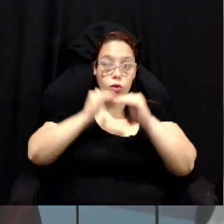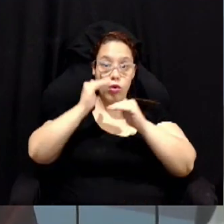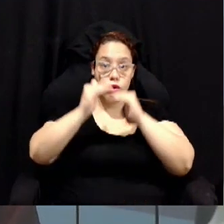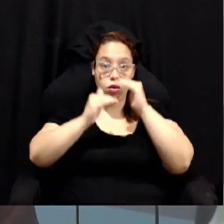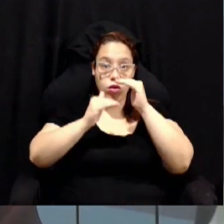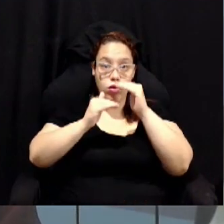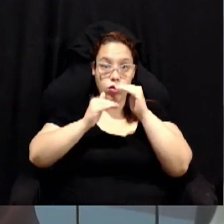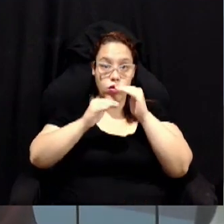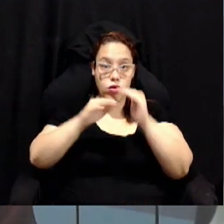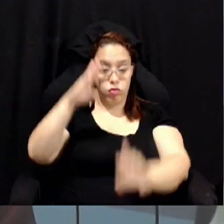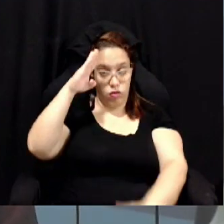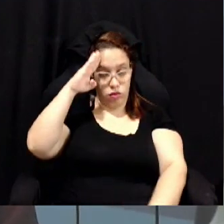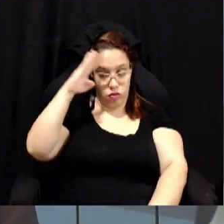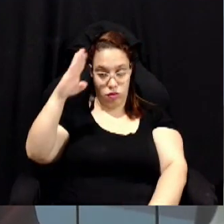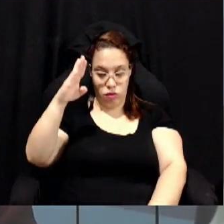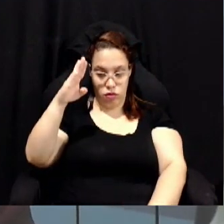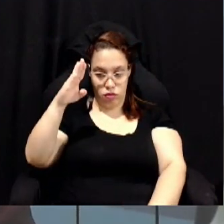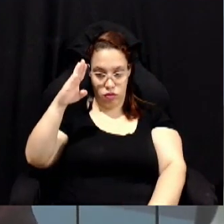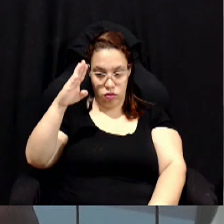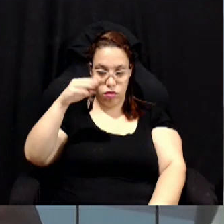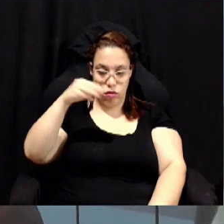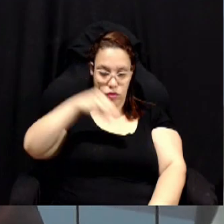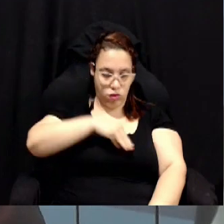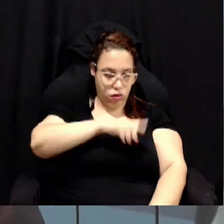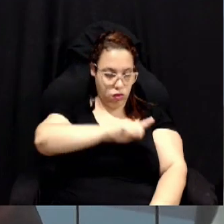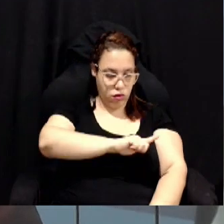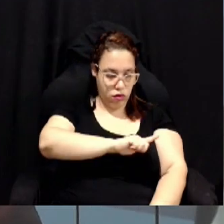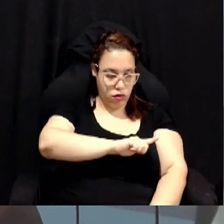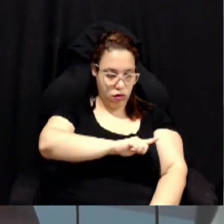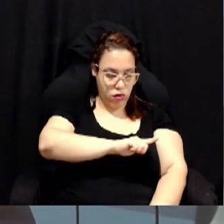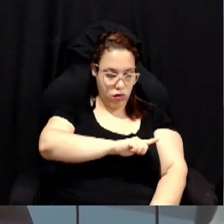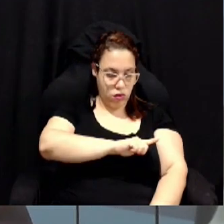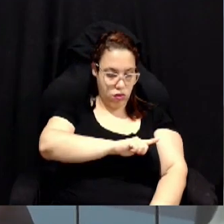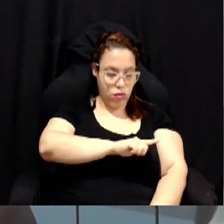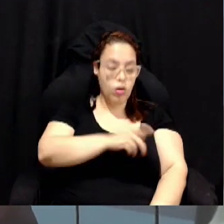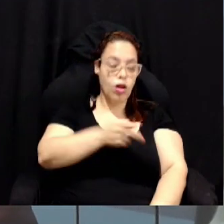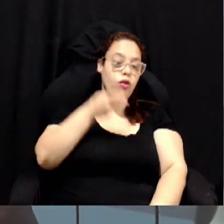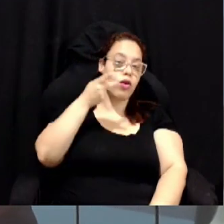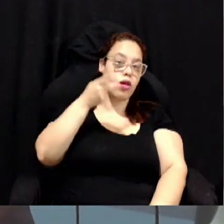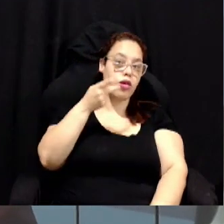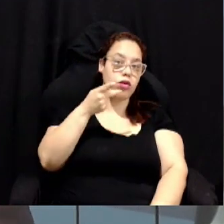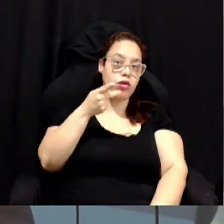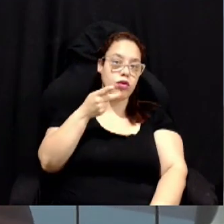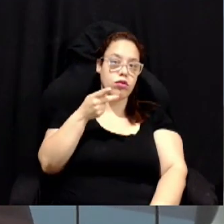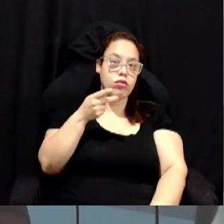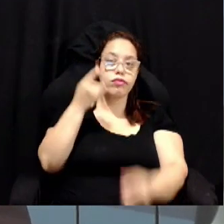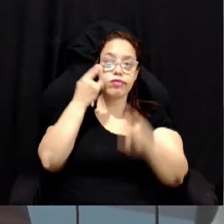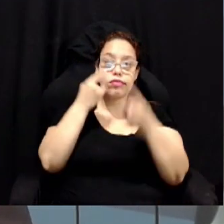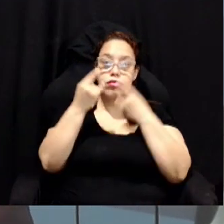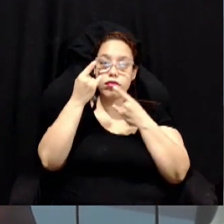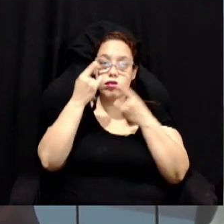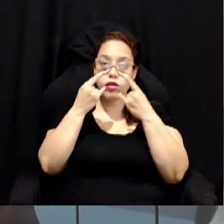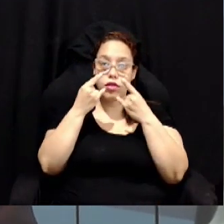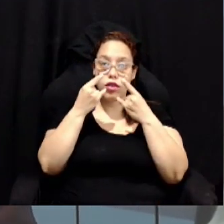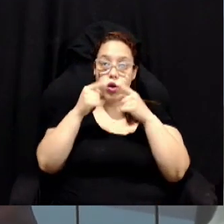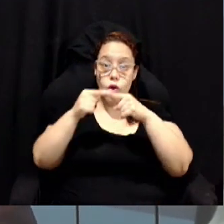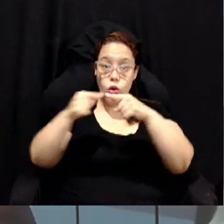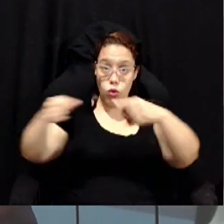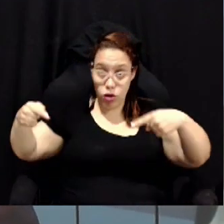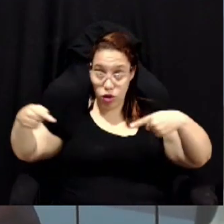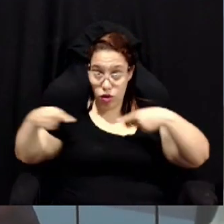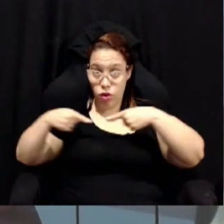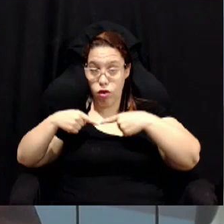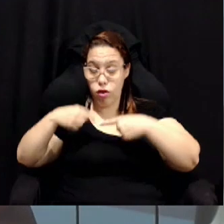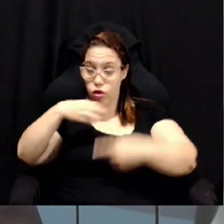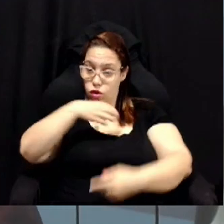ali do Mário Gatinho, do Hospital Mário Gatinho, ela mencionou comigo, nossa, seria tão interessante se a gente tivesse um espaço sensorial para essas